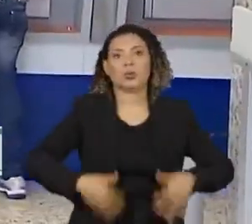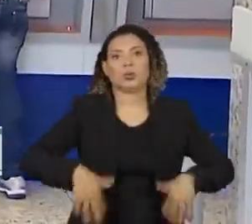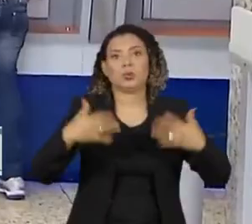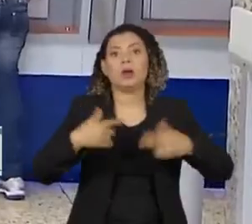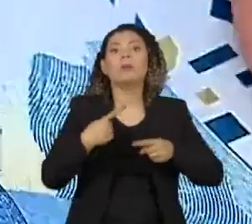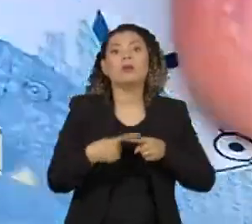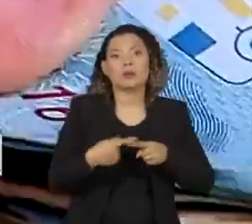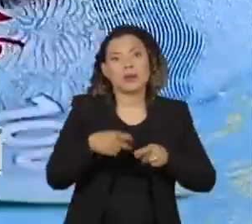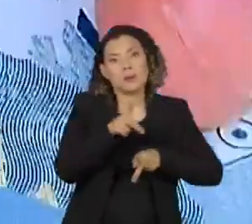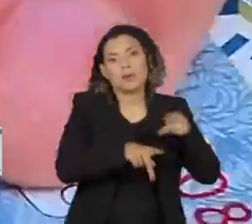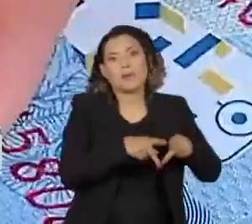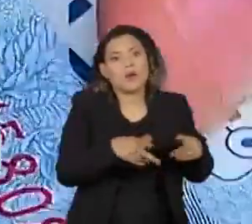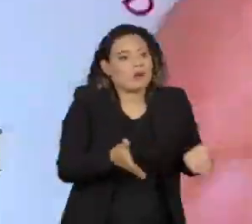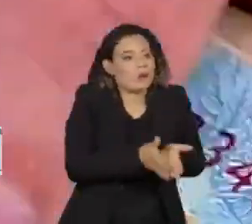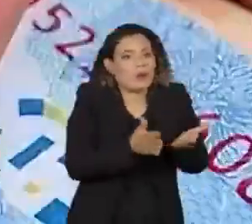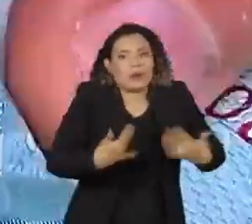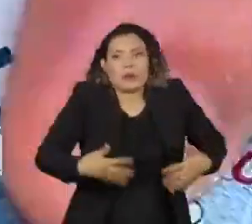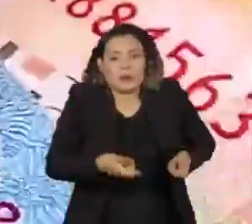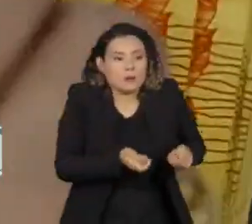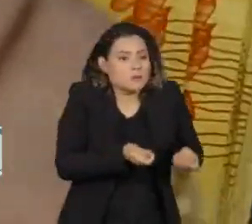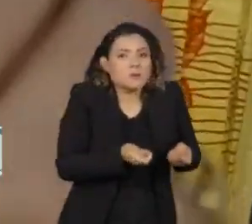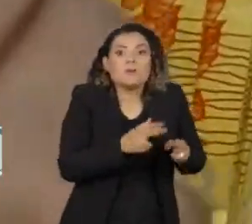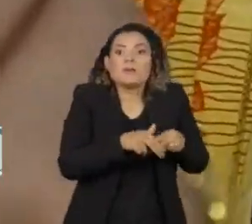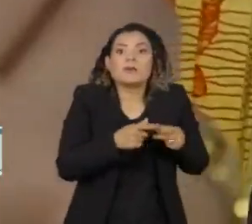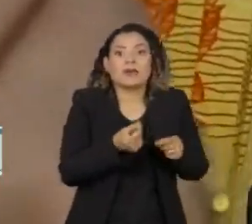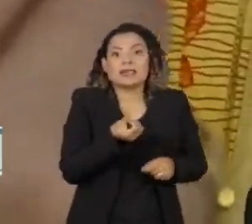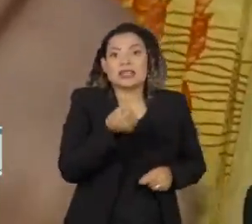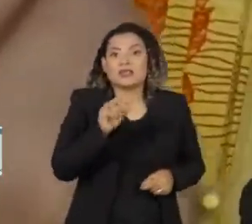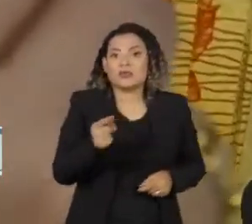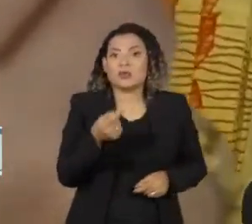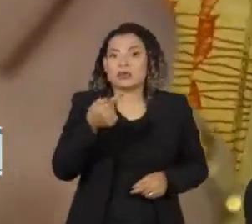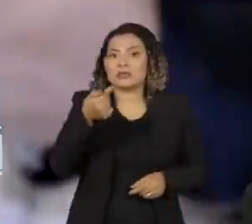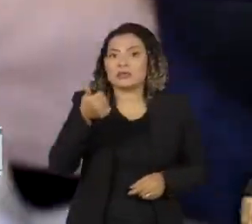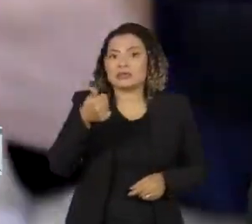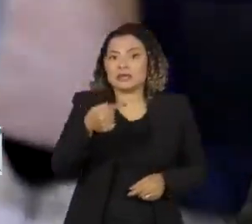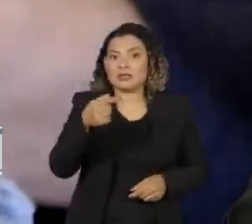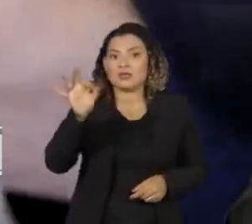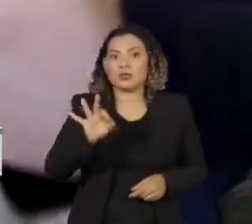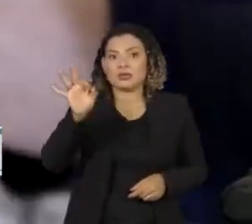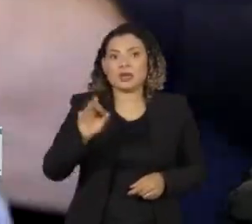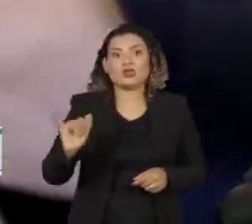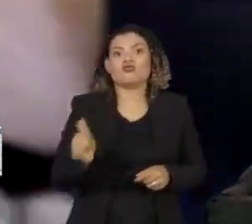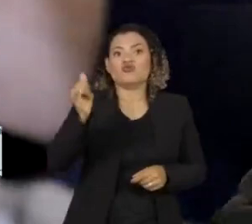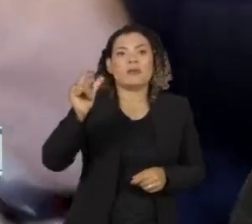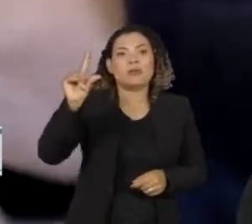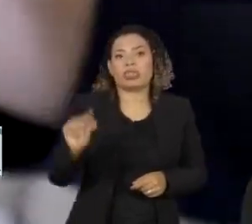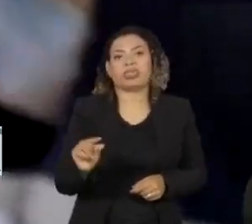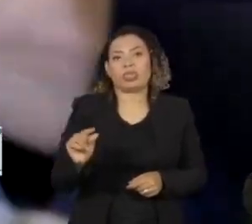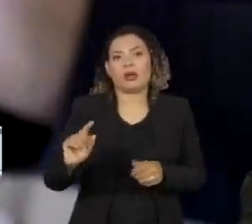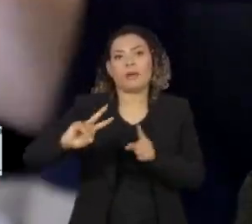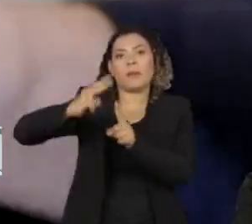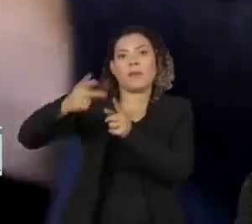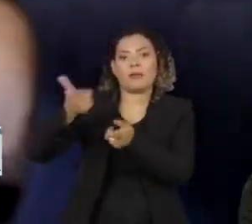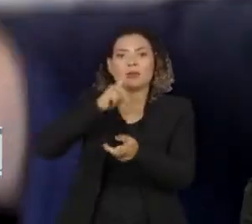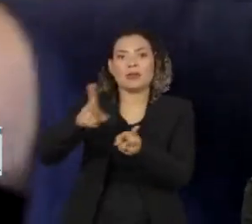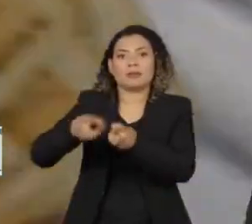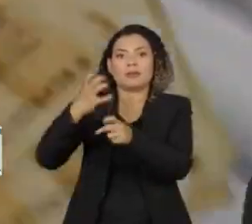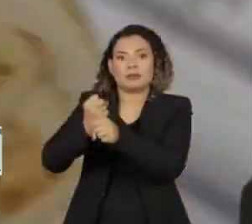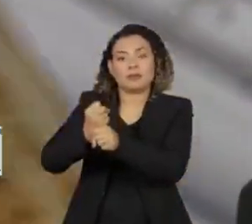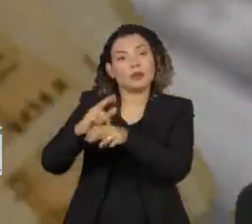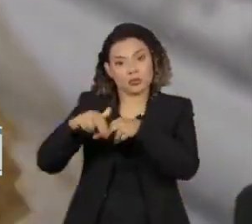abaixo rentabilidade da poupança fixada em 6,17% ao ano mais a taxa referencial